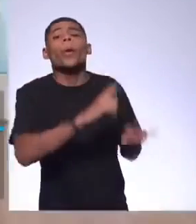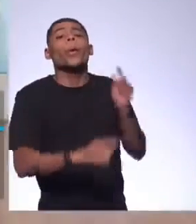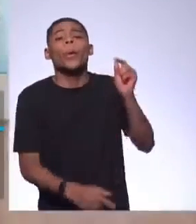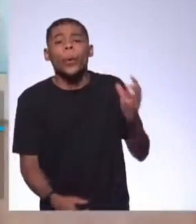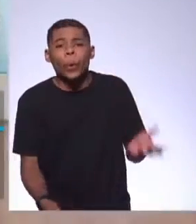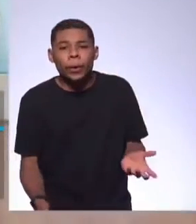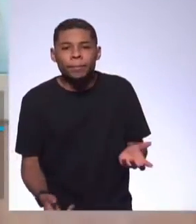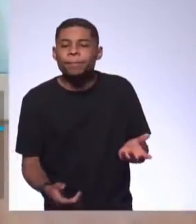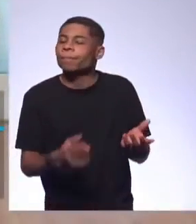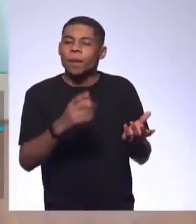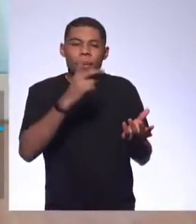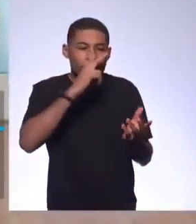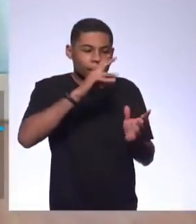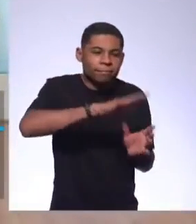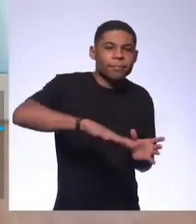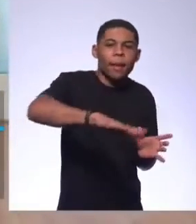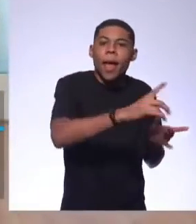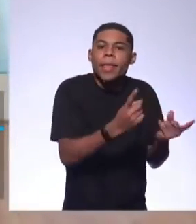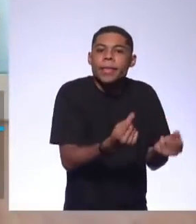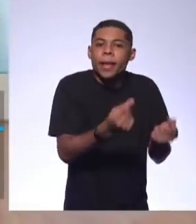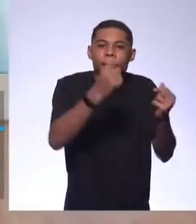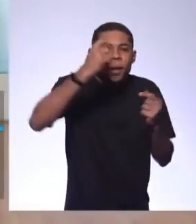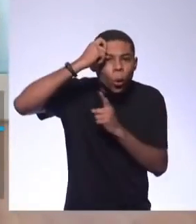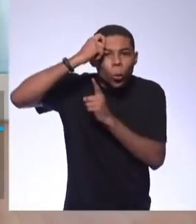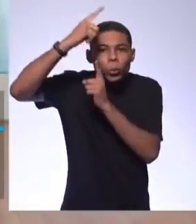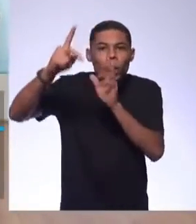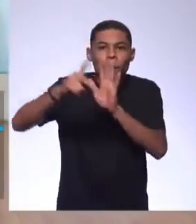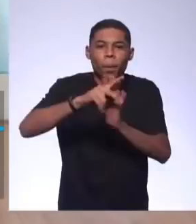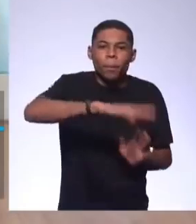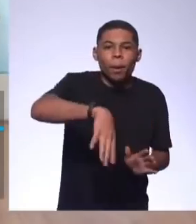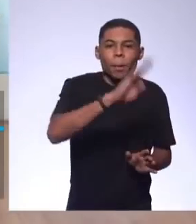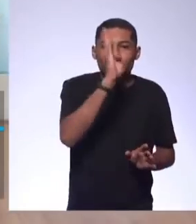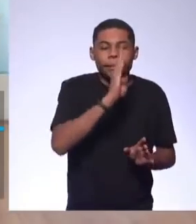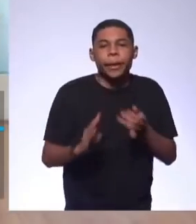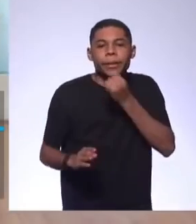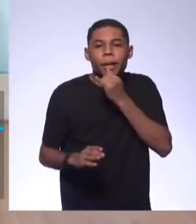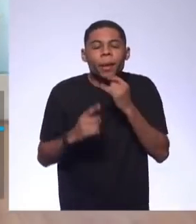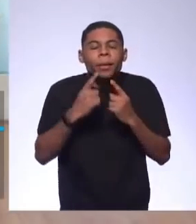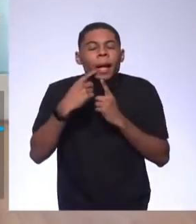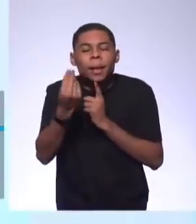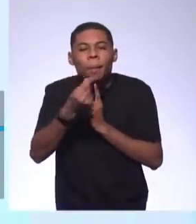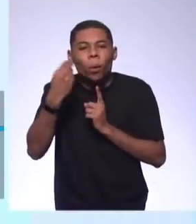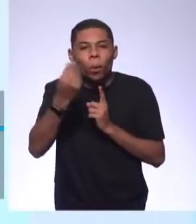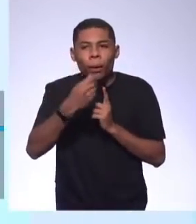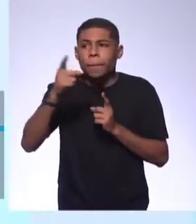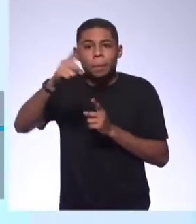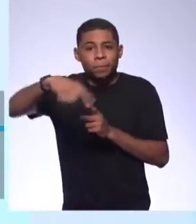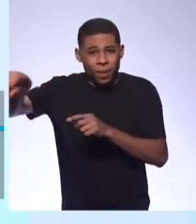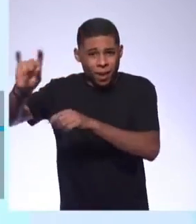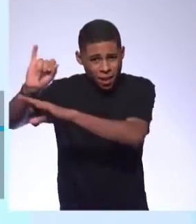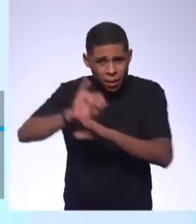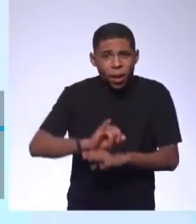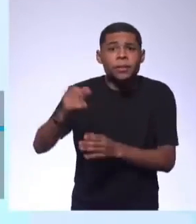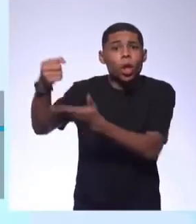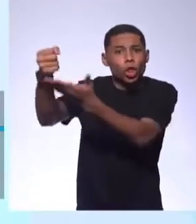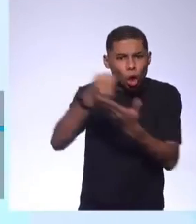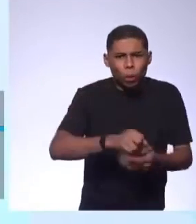riqueza cultural do Brasil, né? Com os sabores que os imigrantes trouxeram, né?